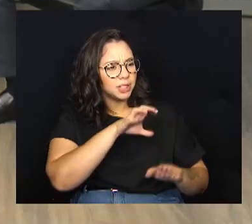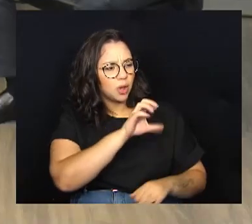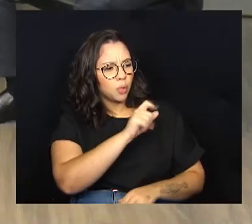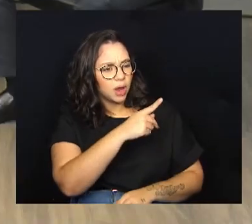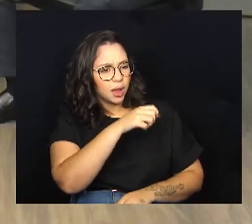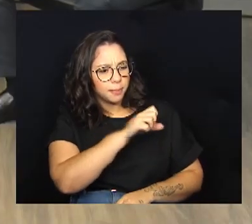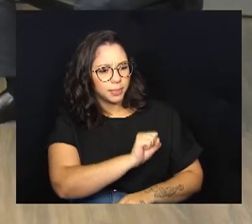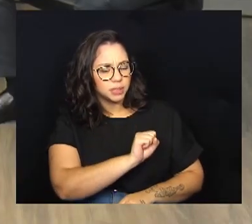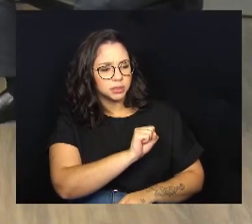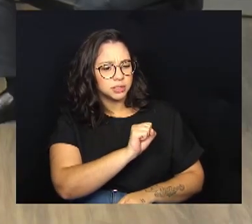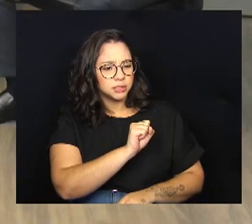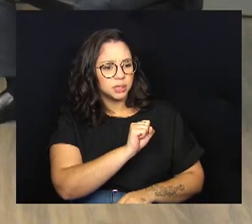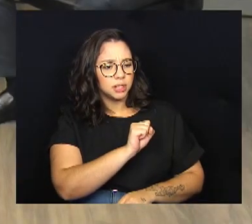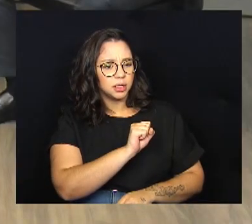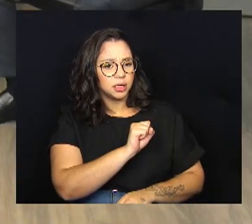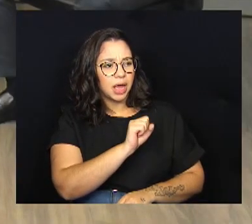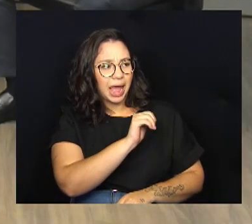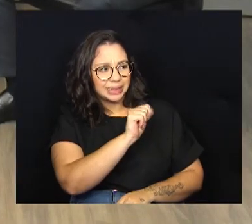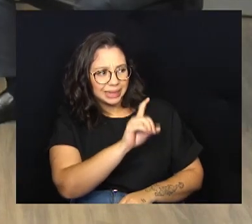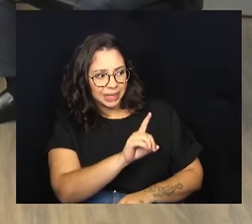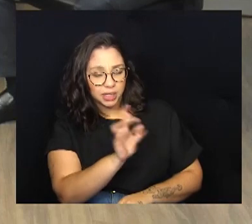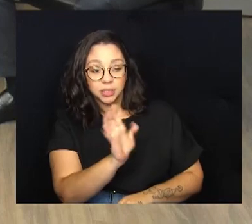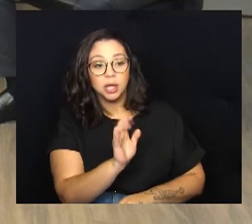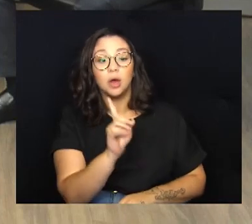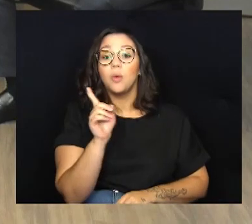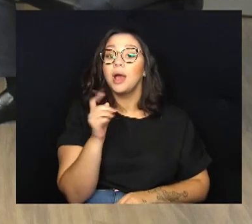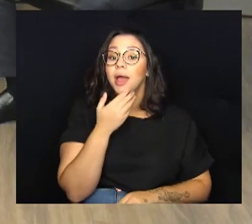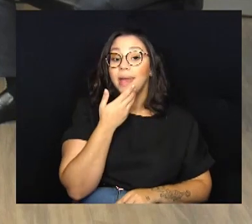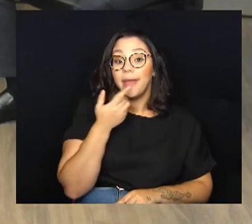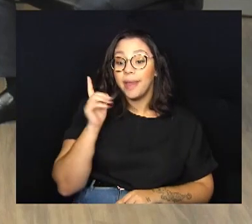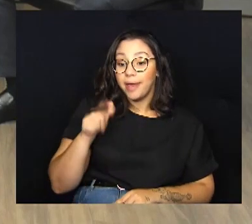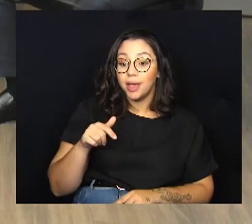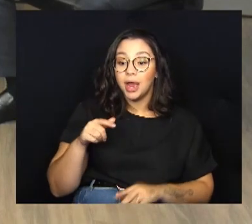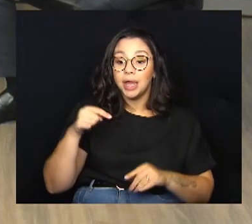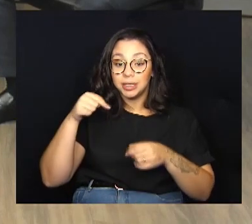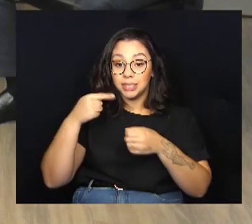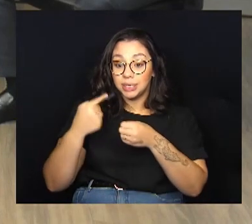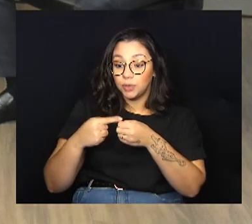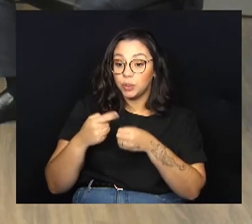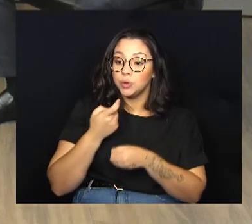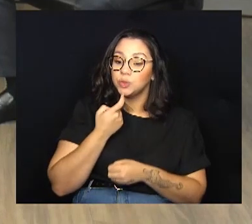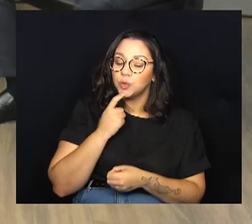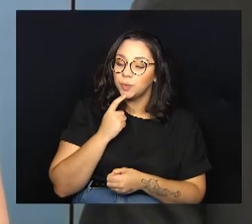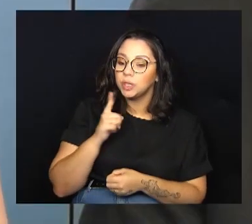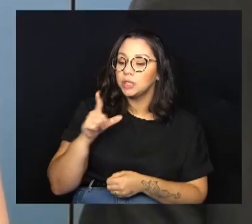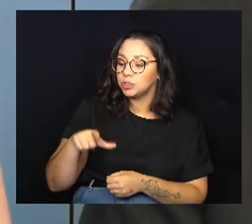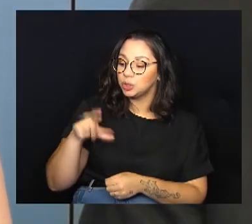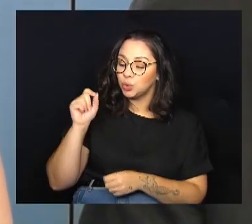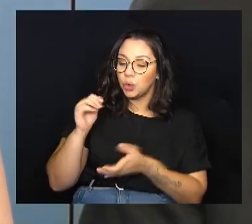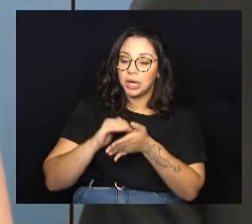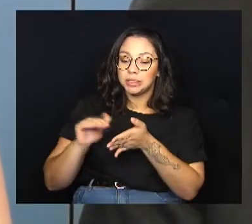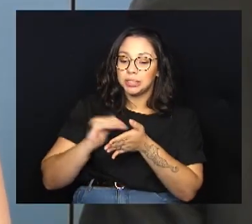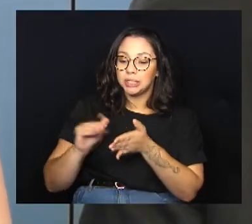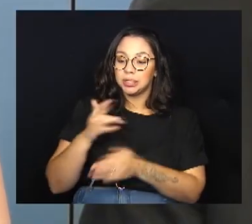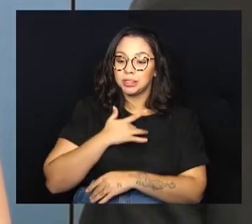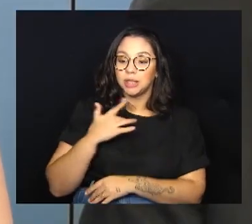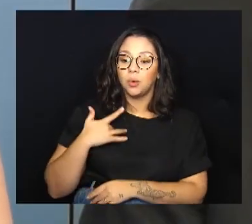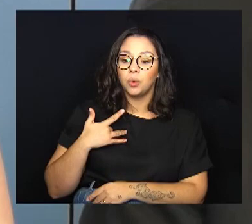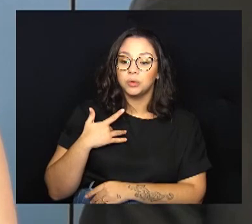19 97829 3776. Mande o seu WhatsApp e a gente vai respondendo aqui na medida do